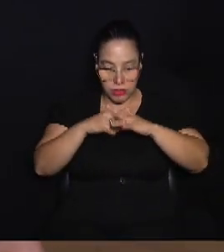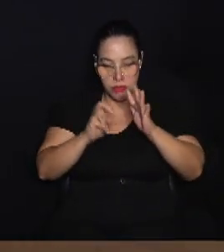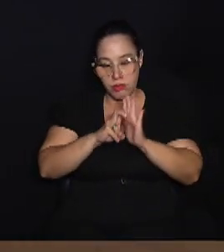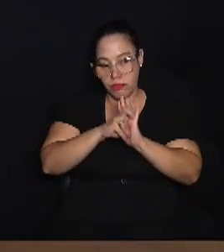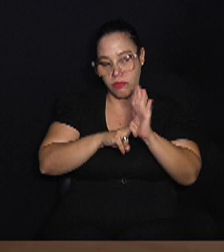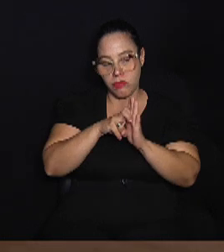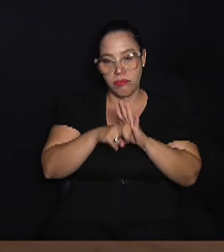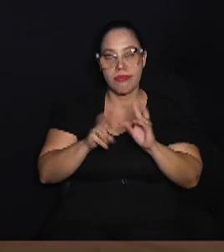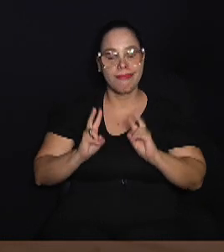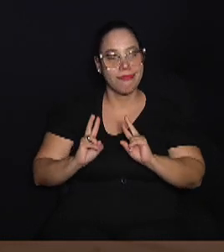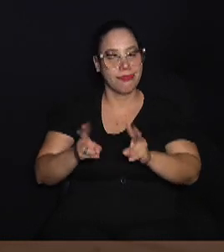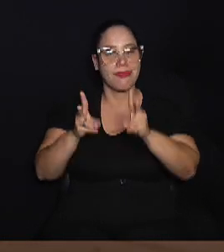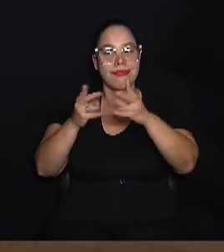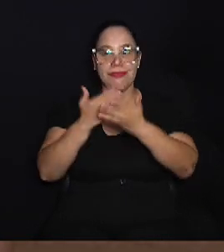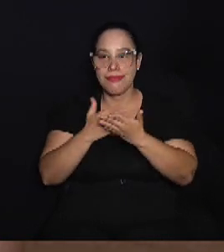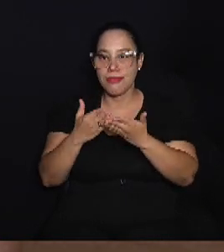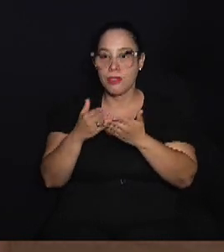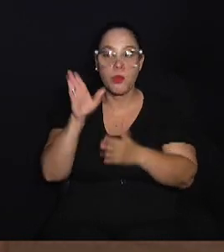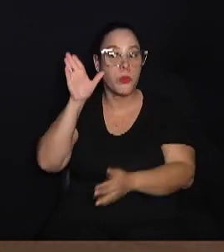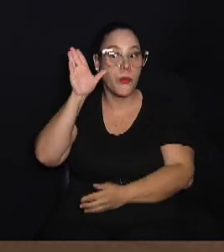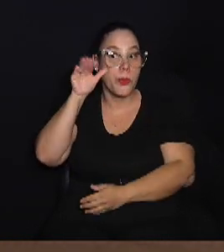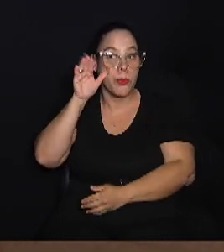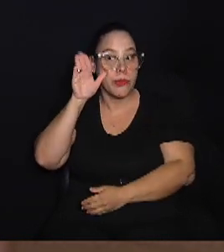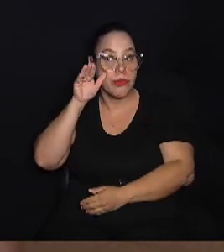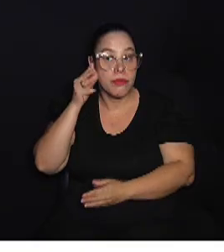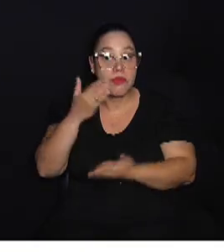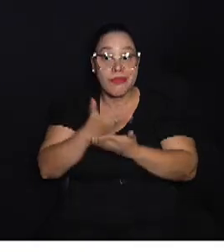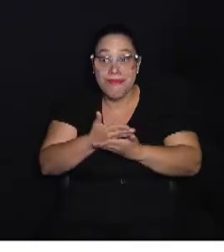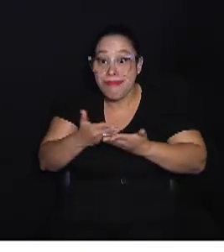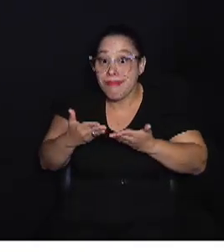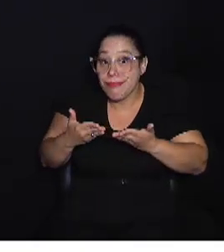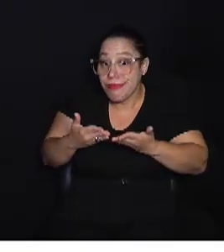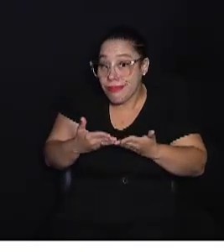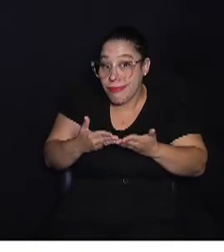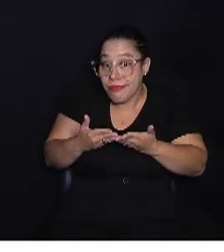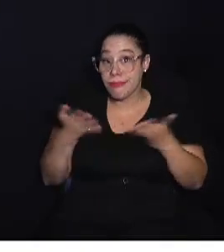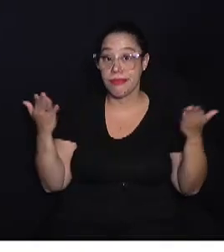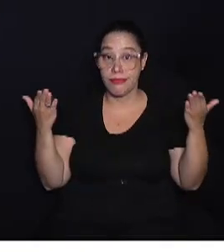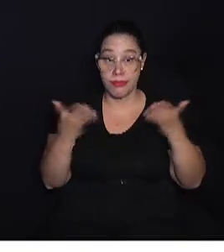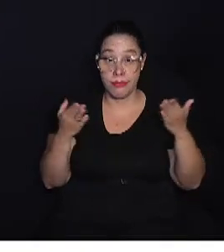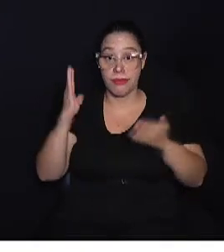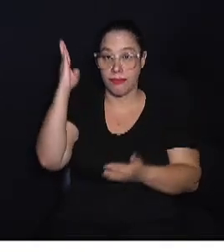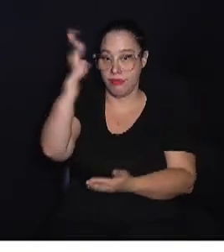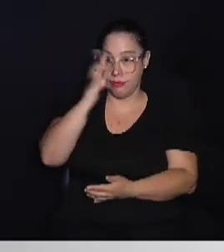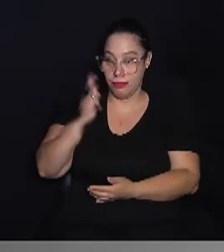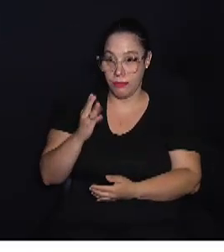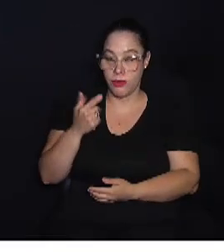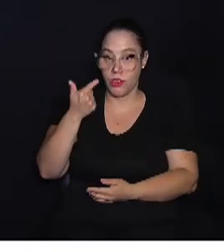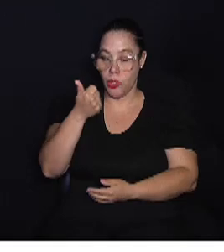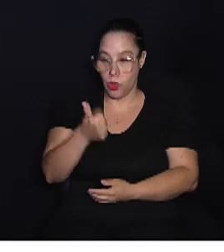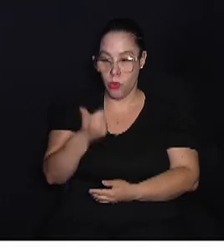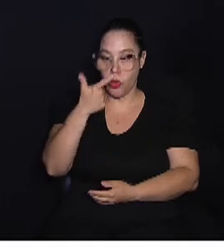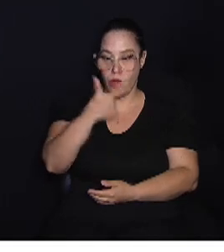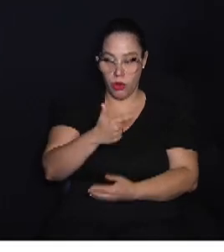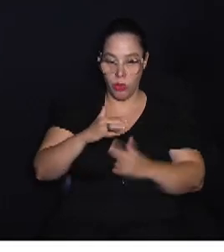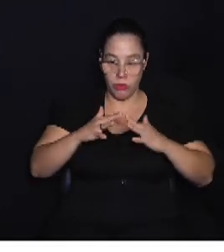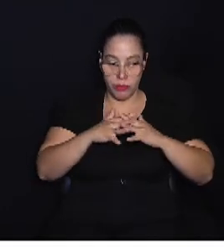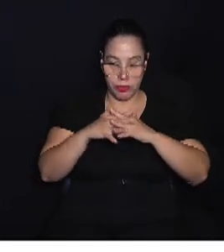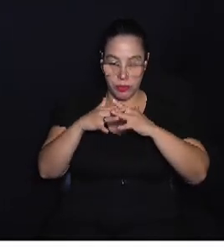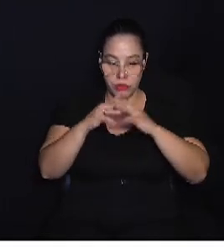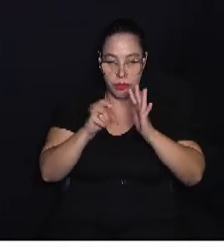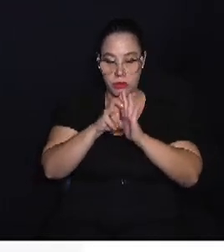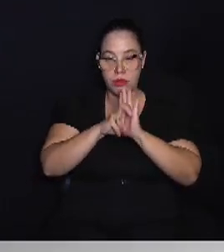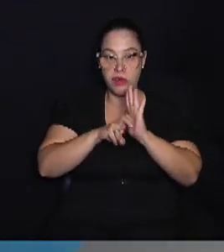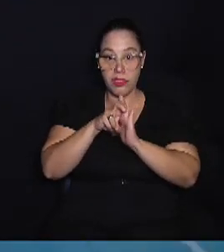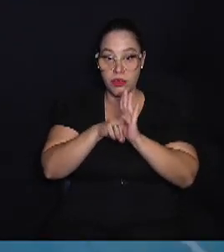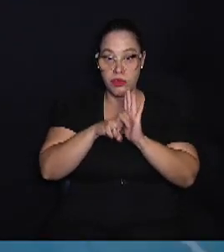E como sempre, a gente começa com algumas curiosidades, vamos conferir. Atualmente, o Brasil conta com 12 times de rugby em cadeira de